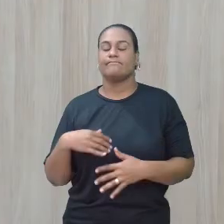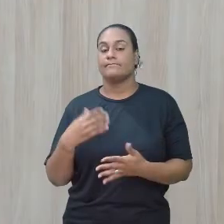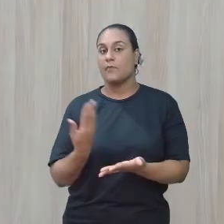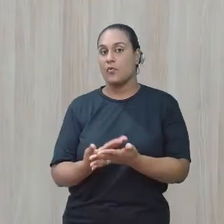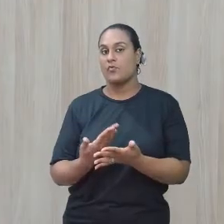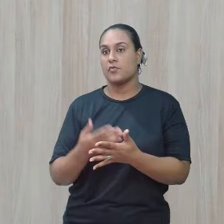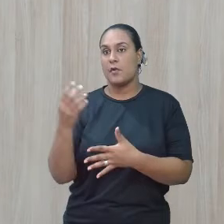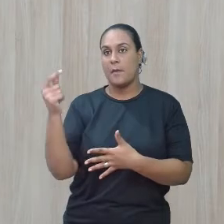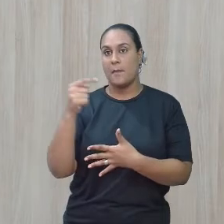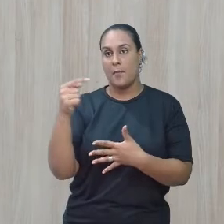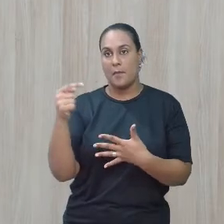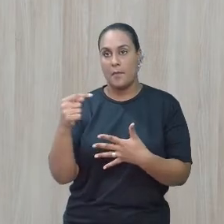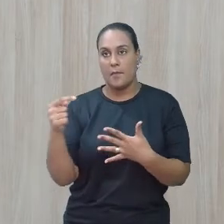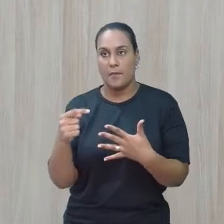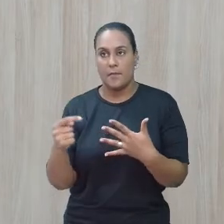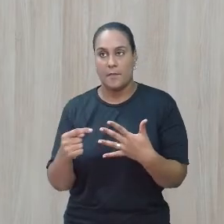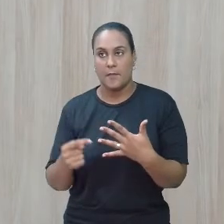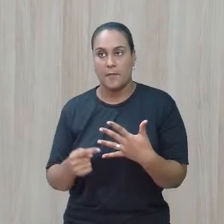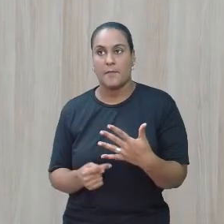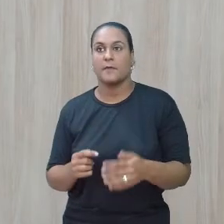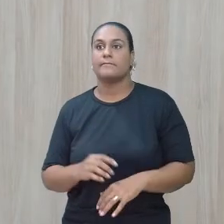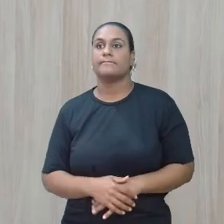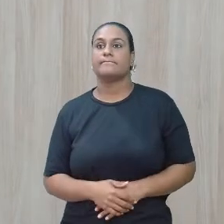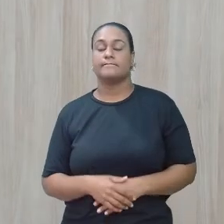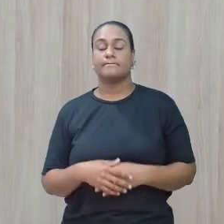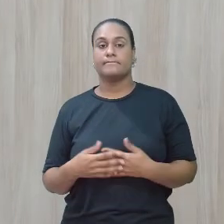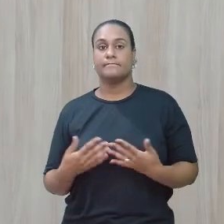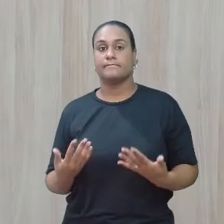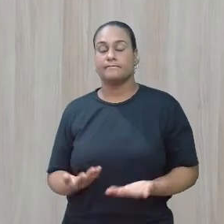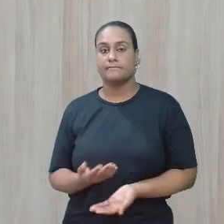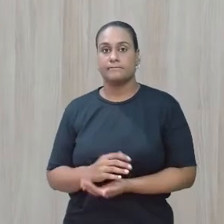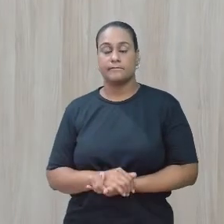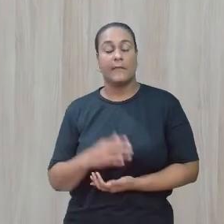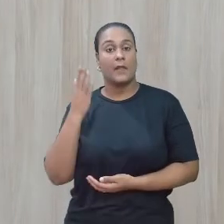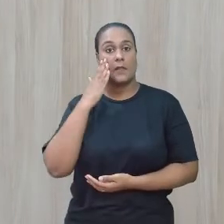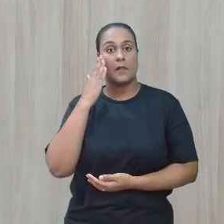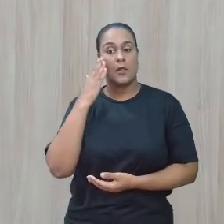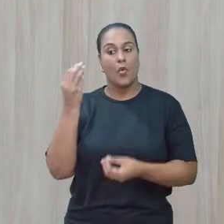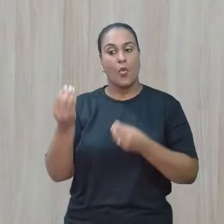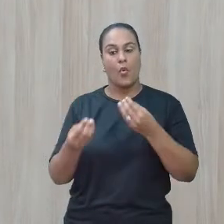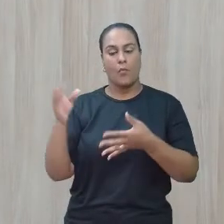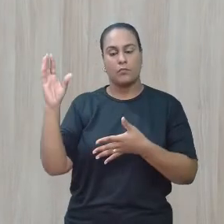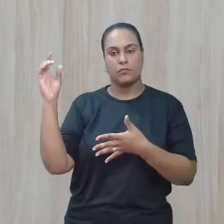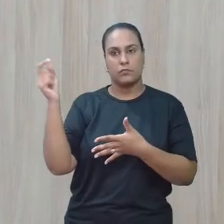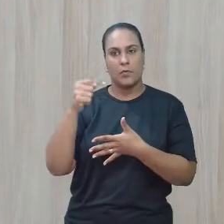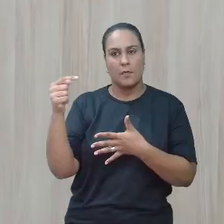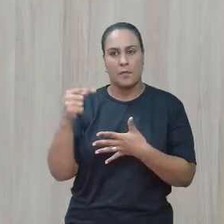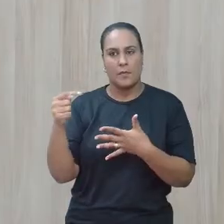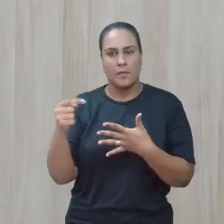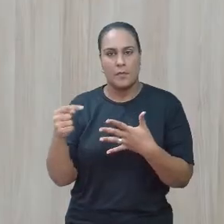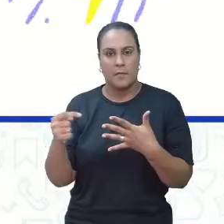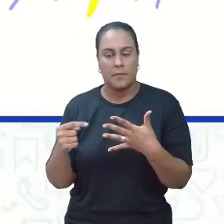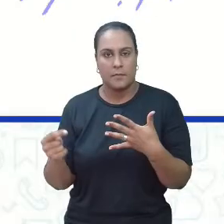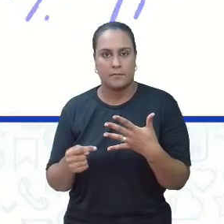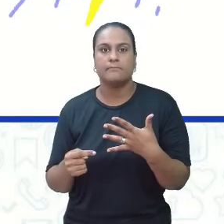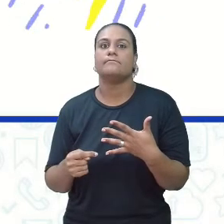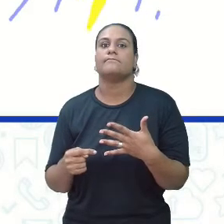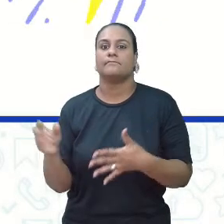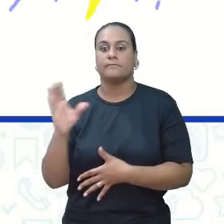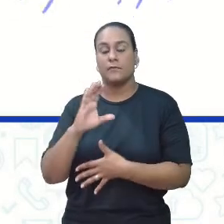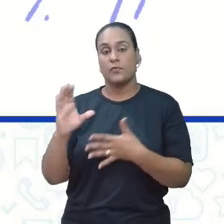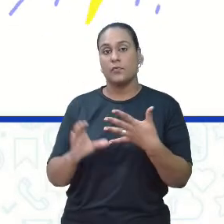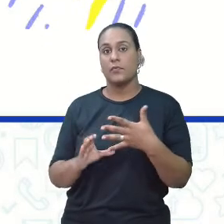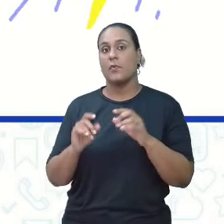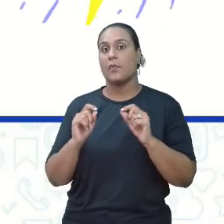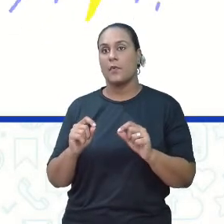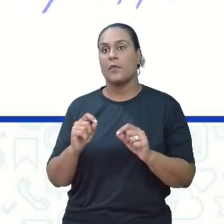desastre natural, certo? Então, vamos aí entender cada um deles, né? Os desastres naturais, eles são classificados